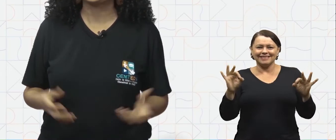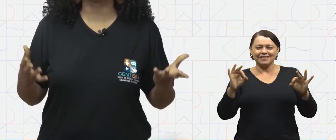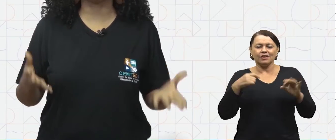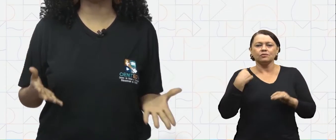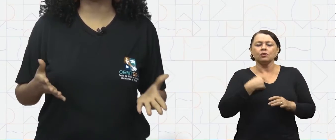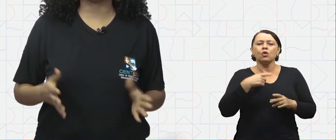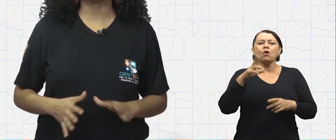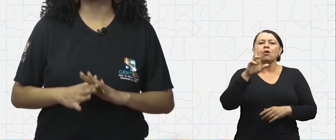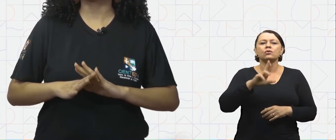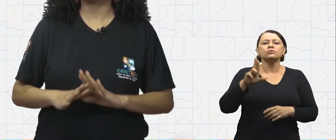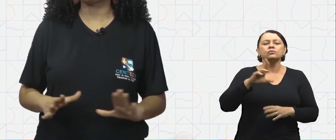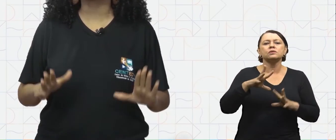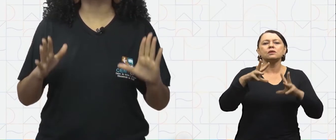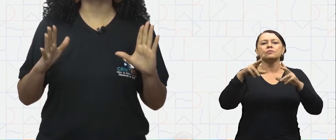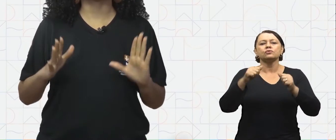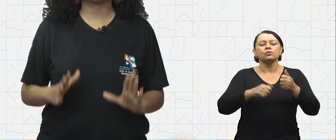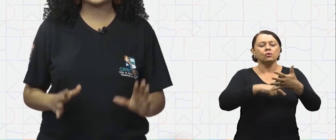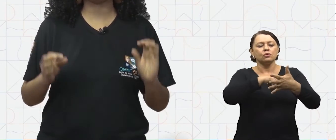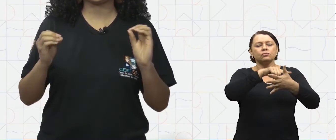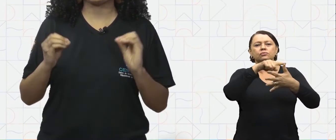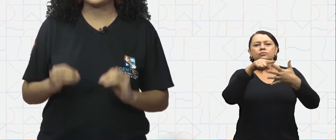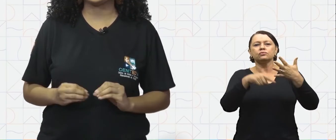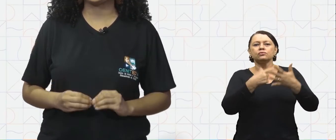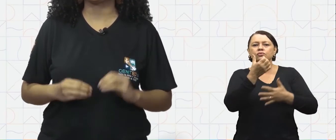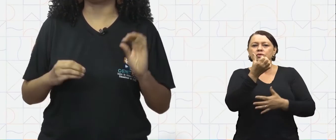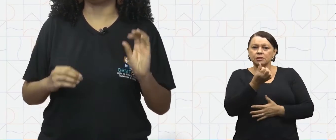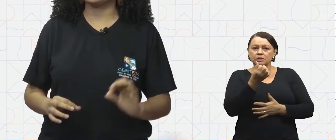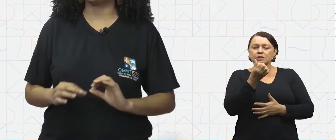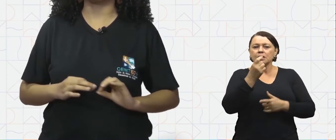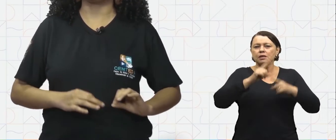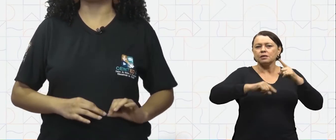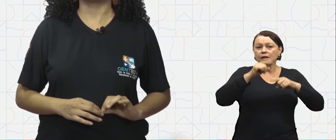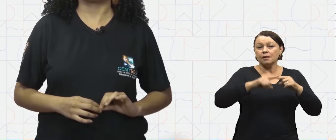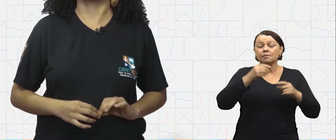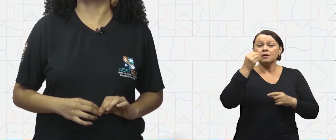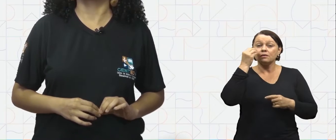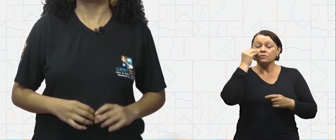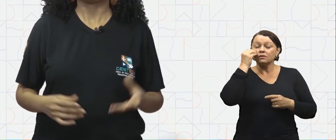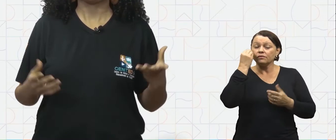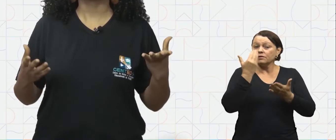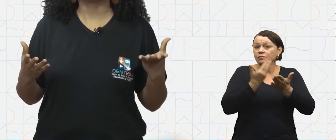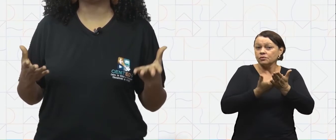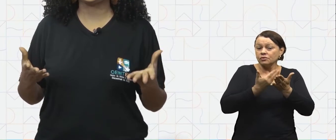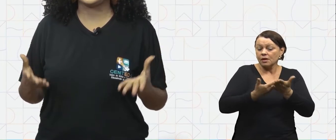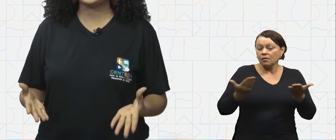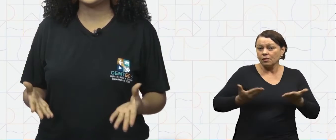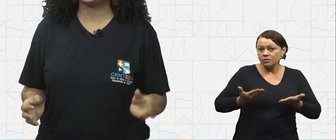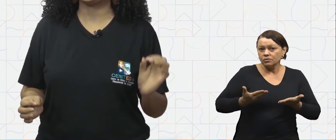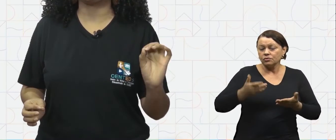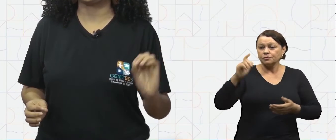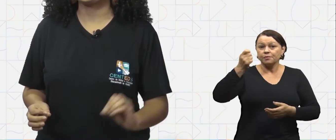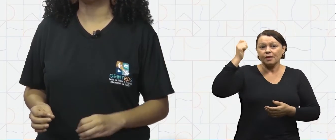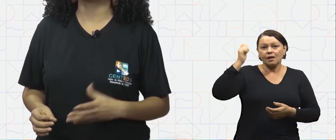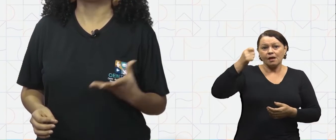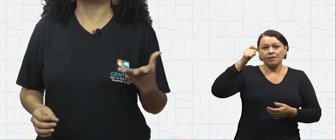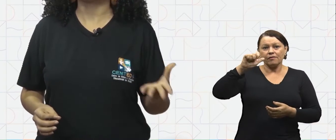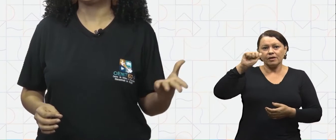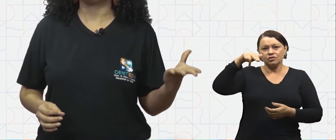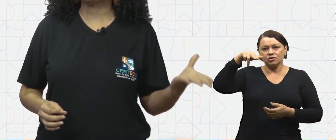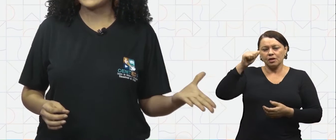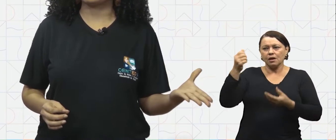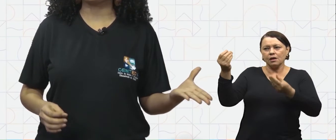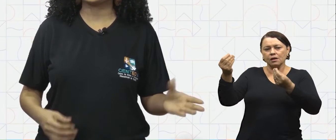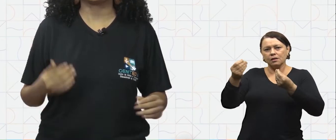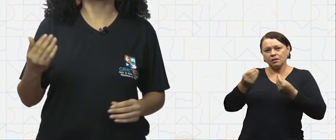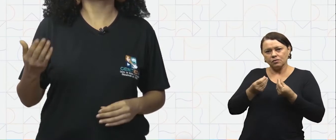ótimo! Nós usamos todos os 6 elementos que vimos no início da aula. A Fadinha Ana nos entregou os elementos